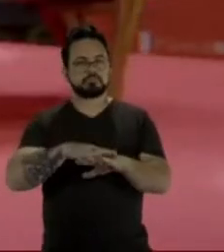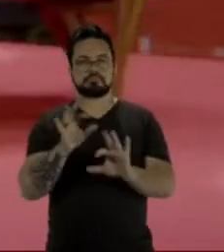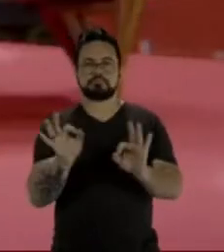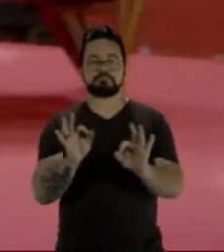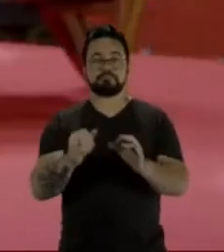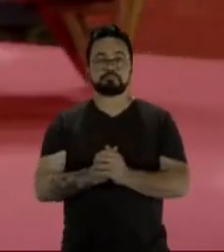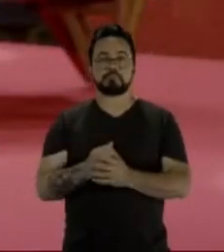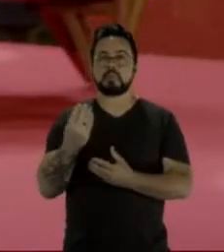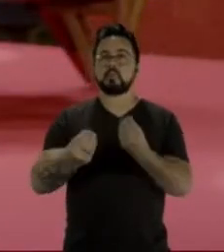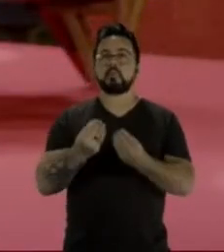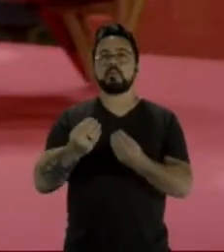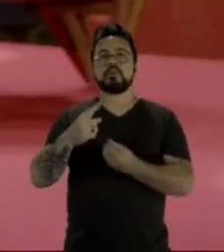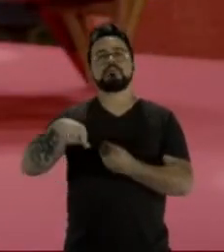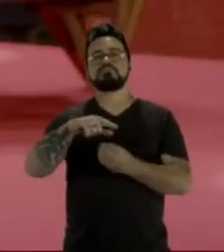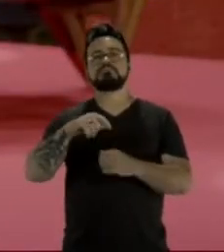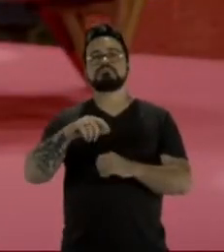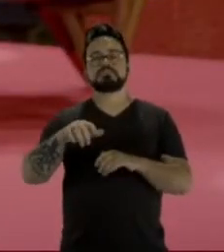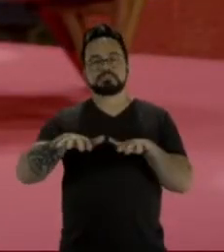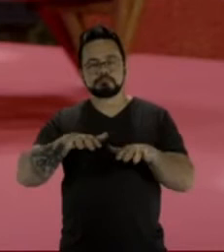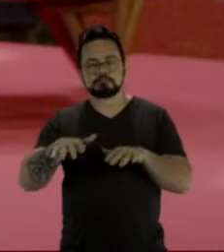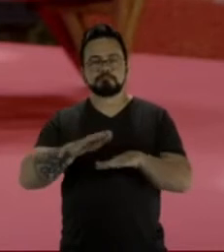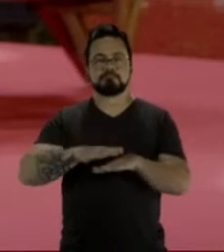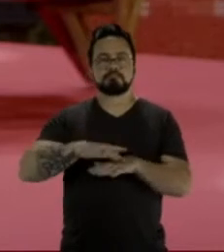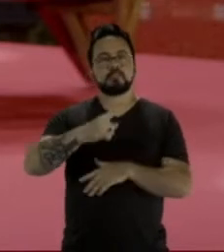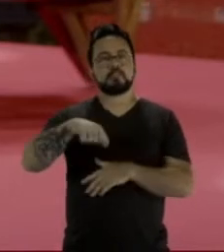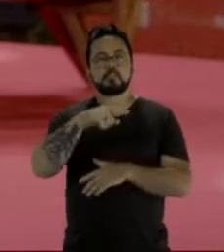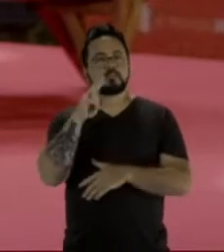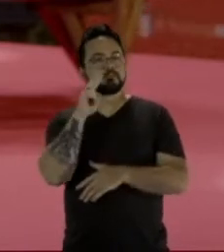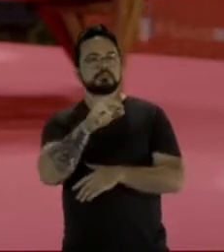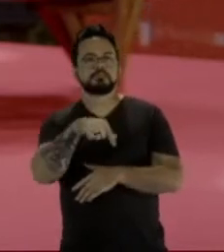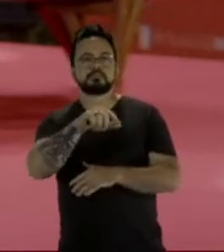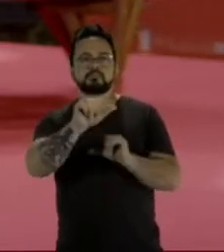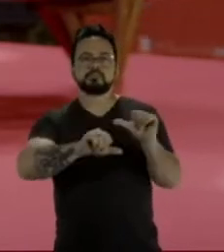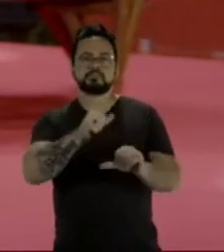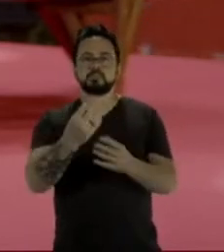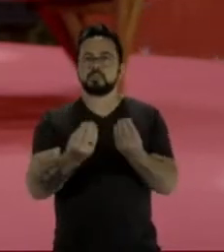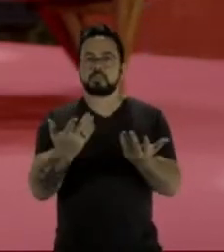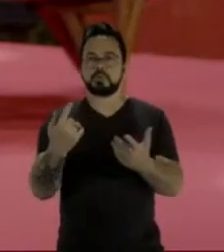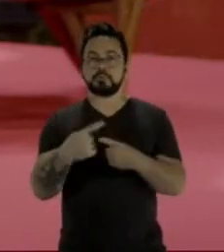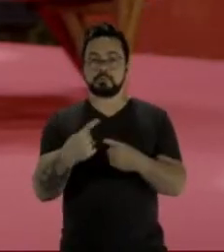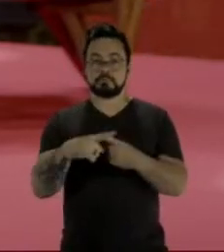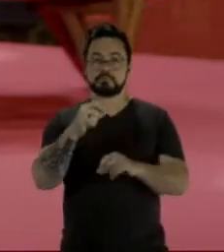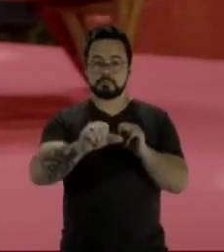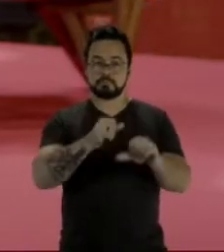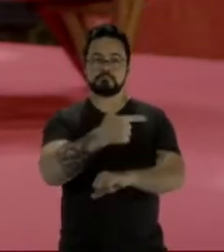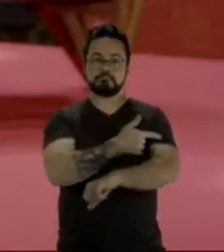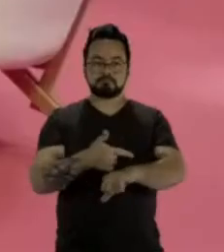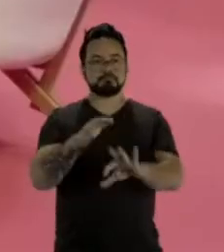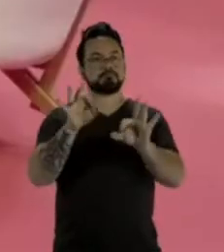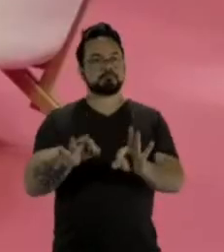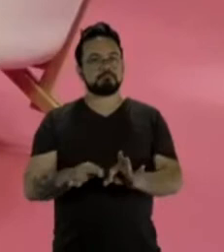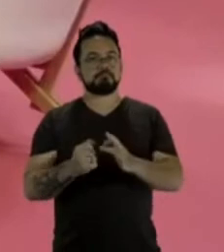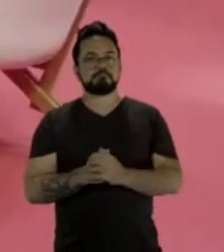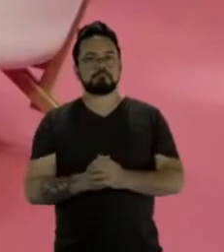compostagem. Como é que está o movimento de vocês e como é que vocês enxergam essa transformação? Porque tem que ser uma transformação comportamental muito grande,